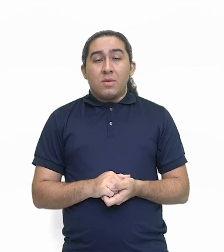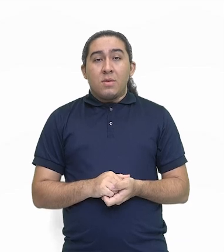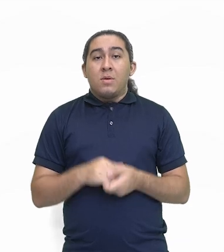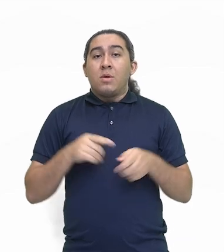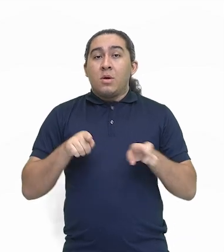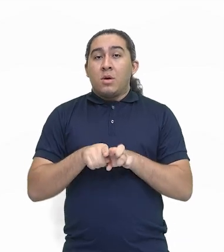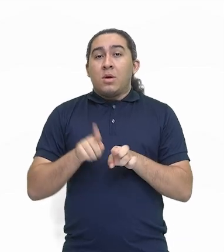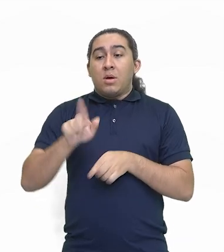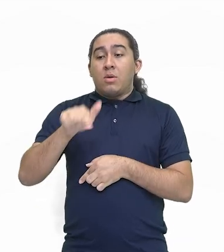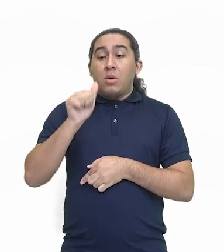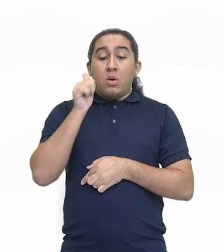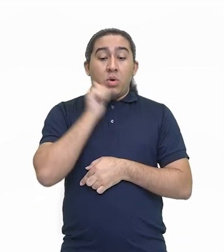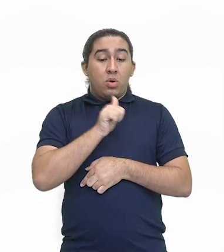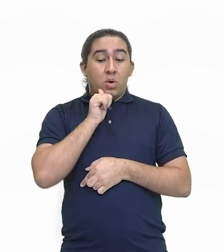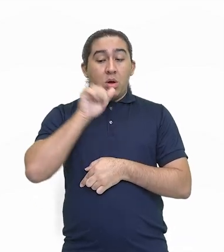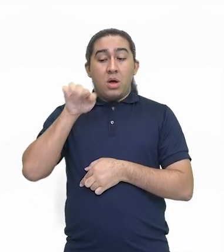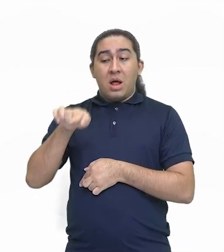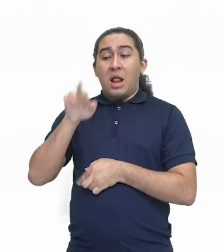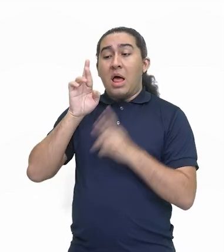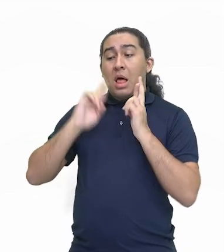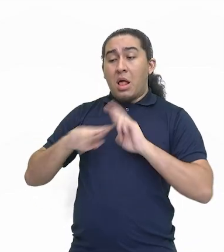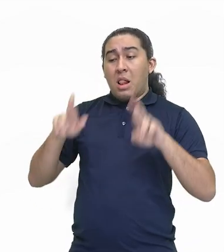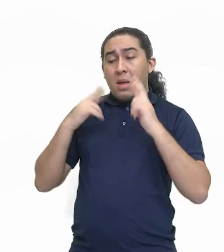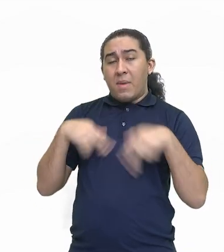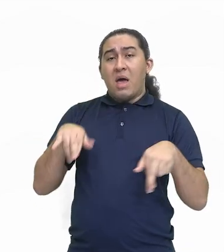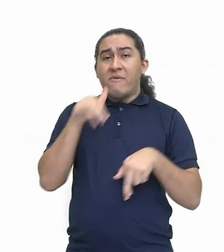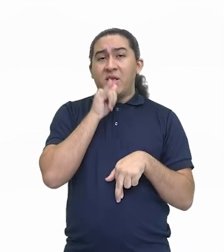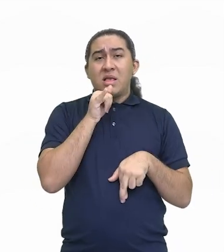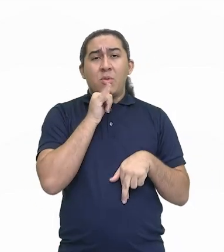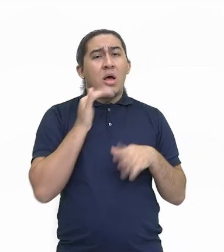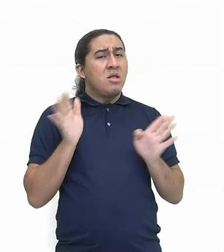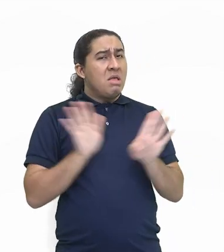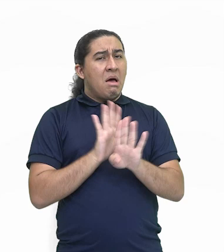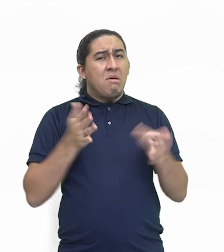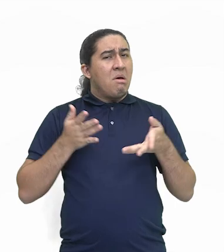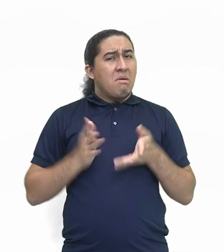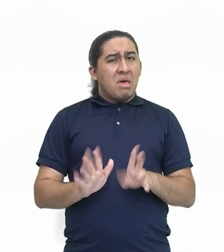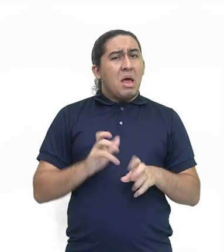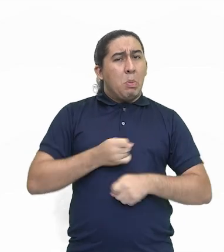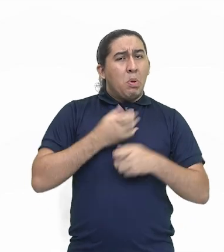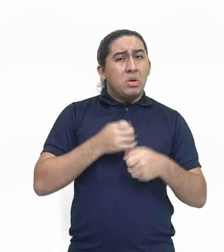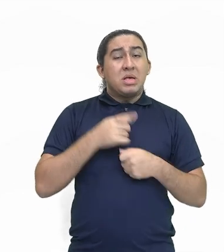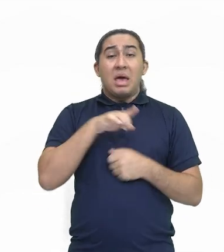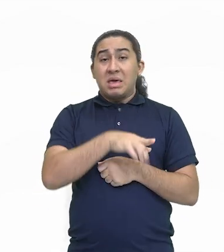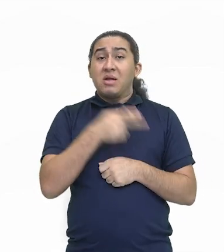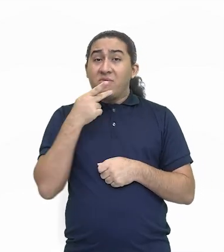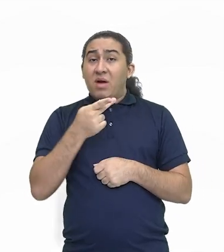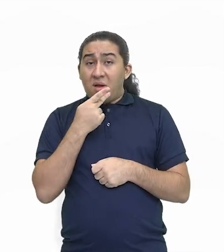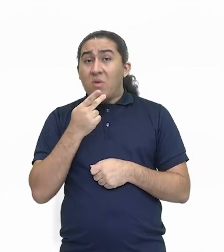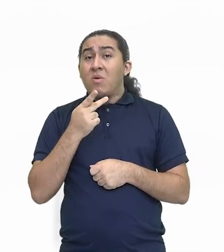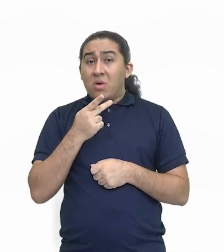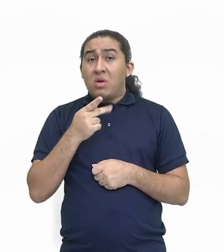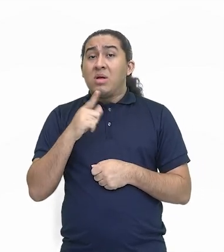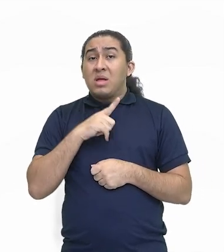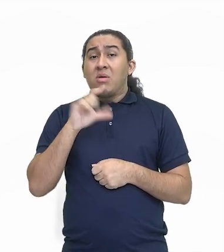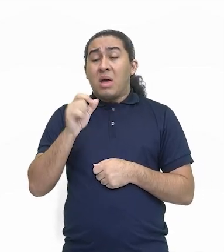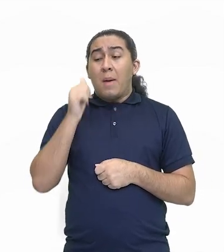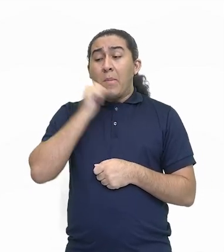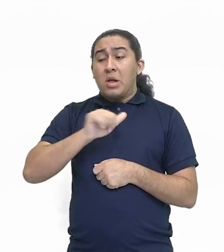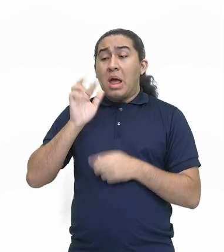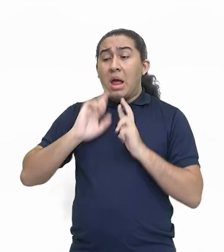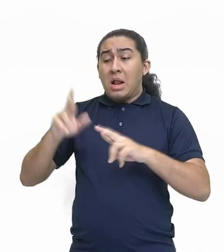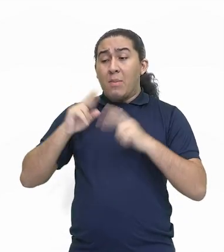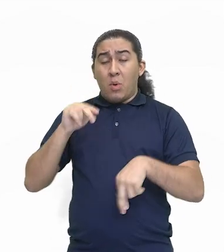ela reclamava, né? Ai, não faz uma poesia para mim. Aí ele colocou, olha, que foi queixar. Ele